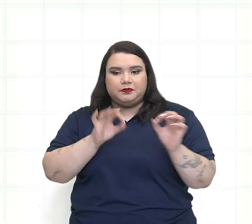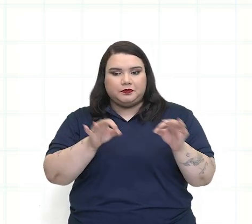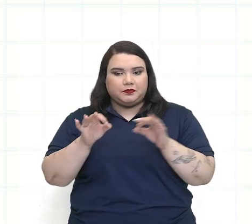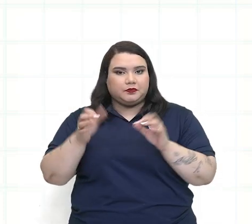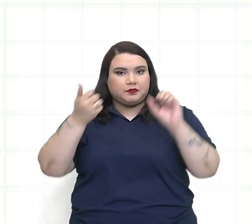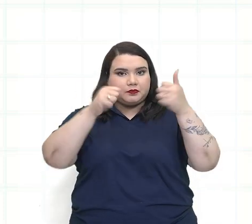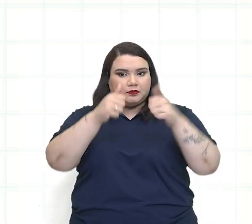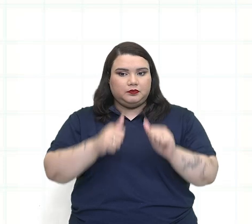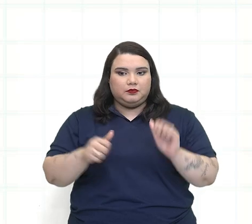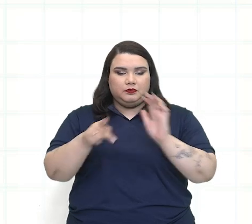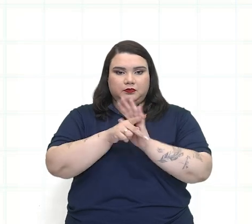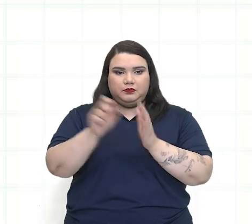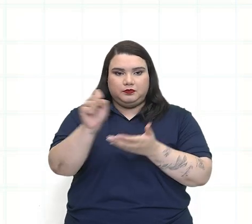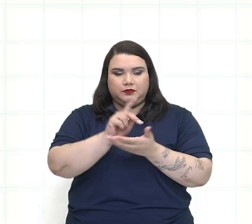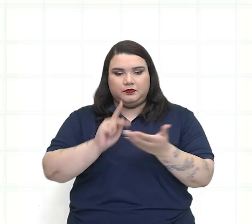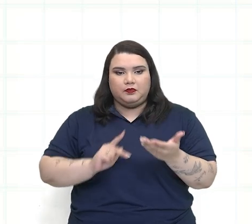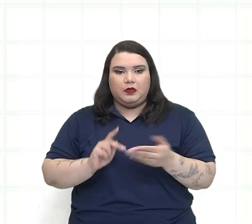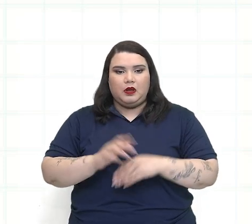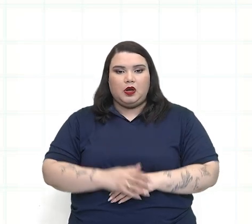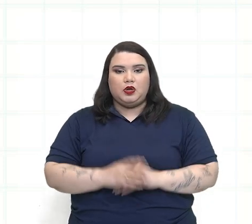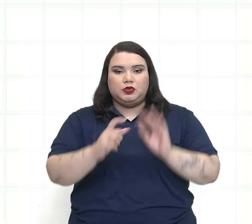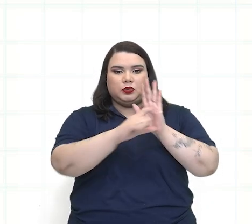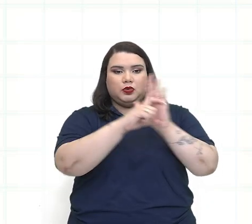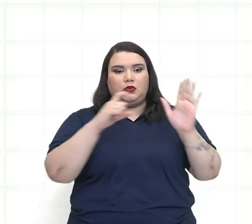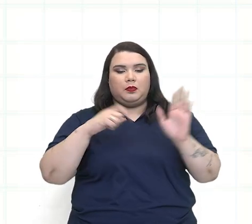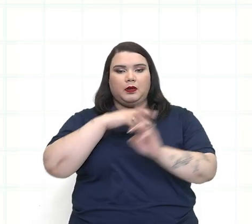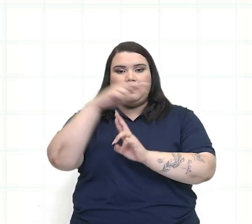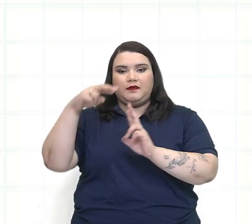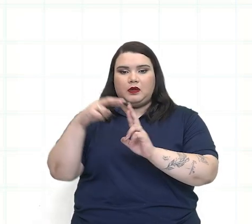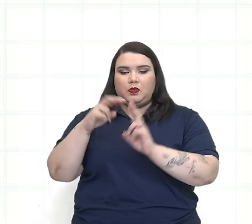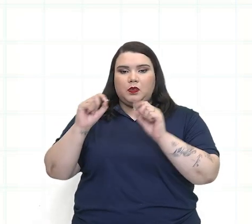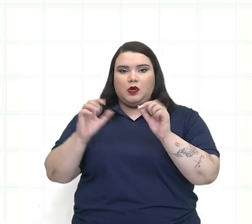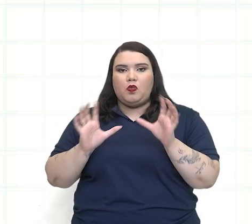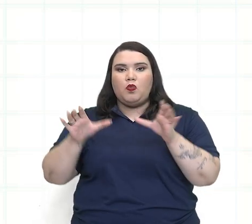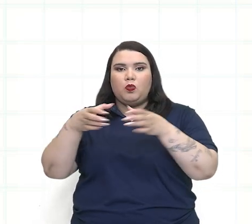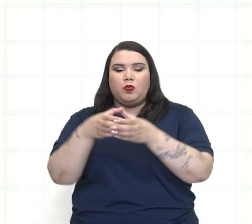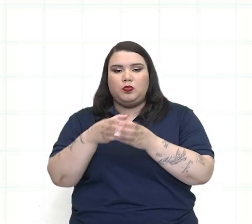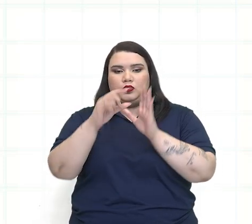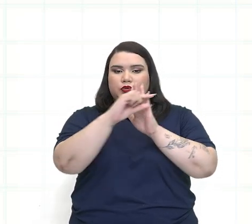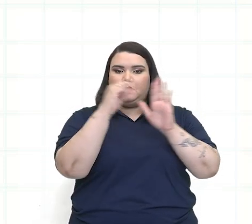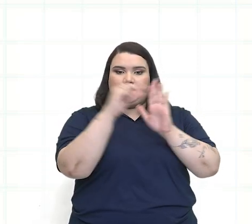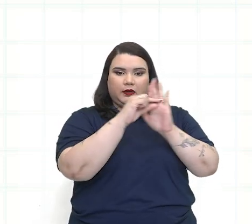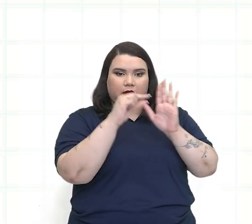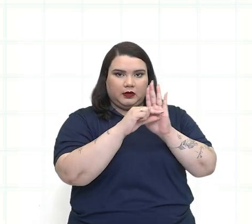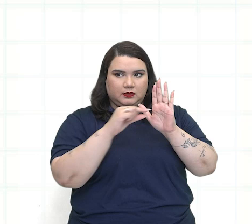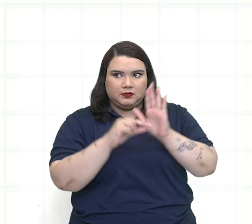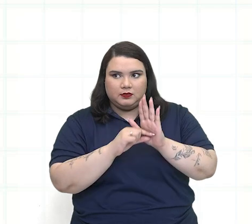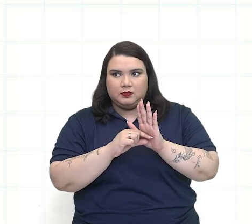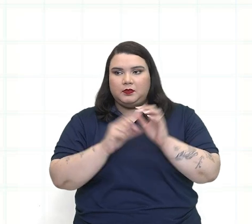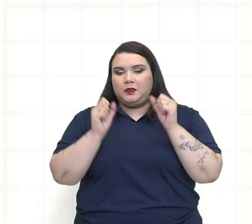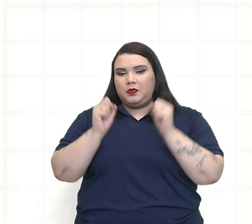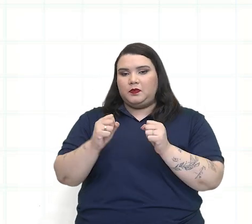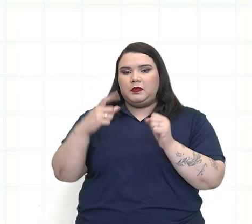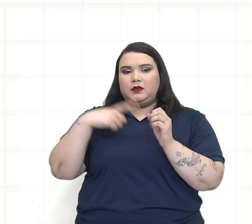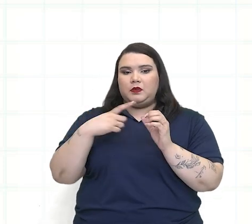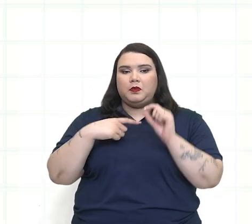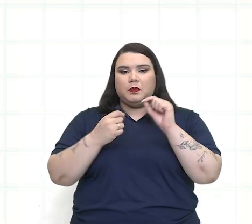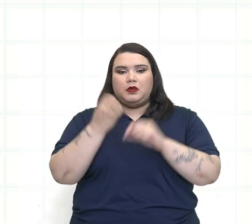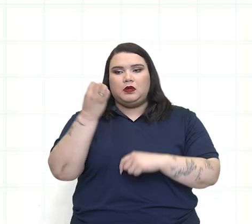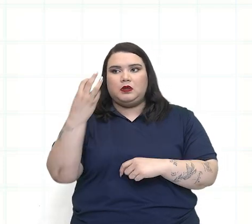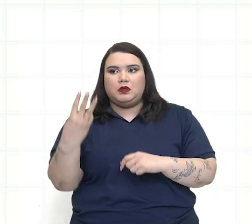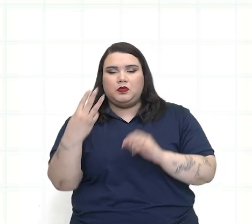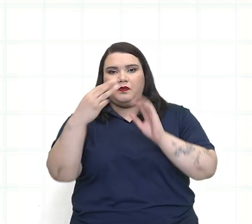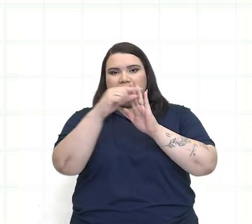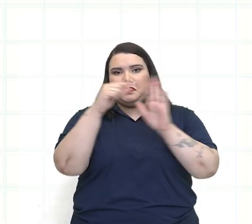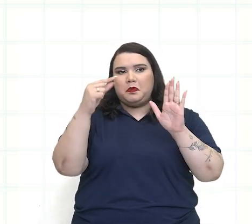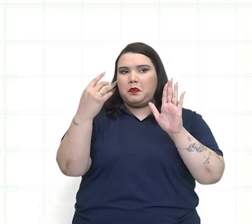de um poema. A estrofe corresponde a cada conjunto de versos, como eu mostrei para vocês. Ele pode ser composto de 3